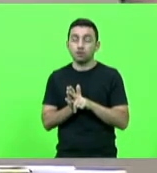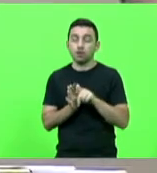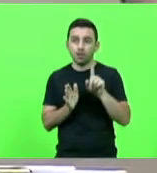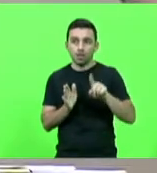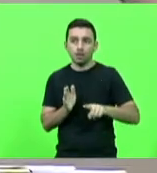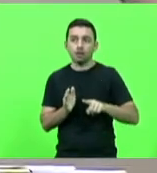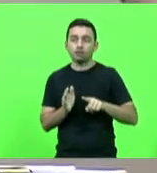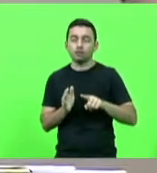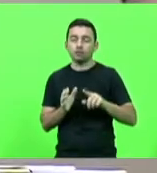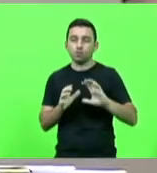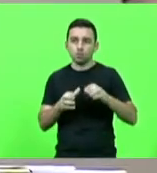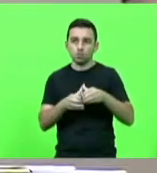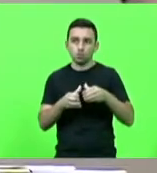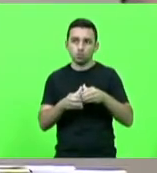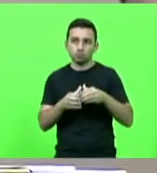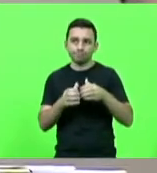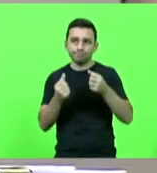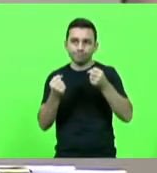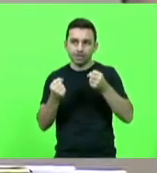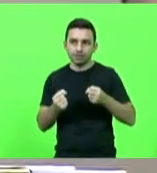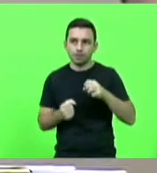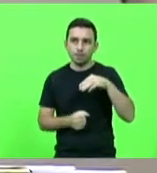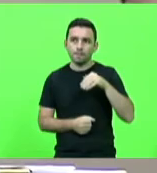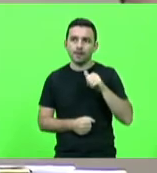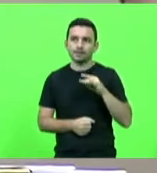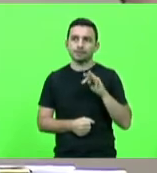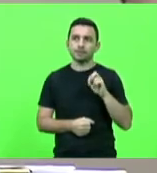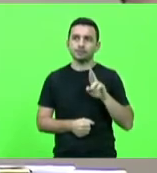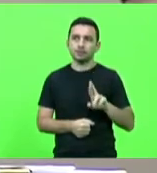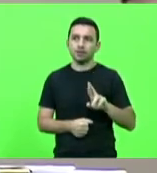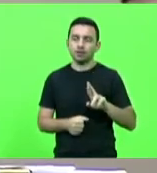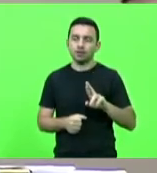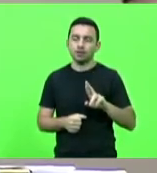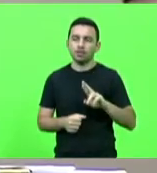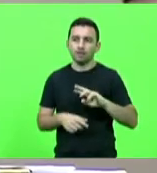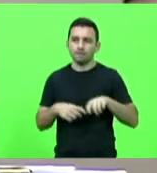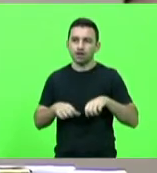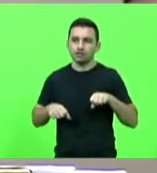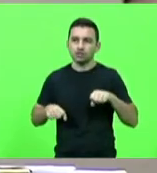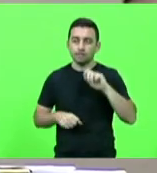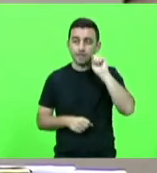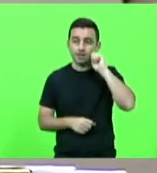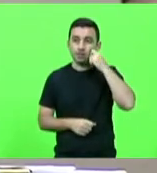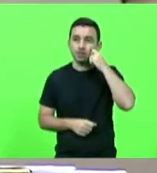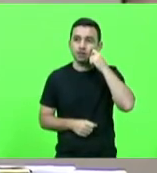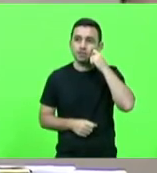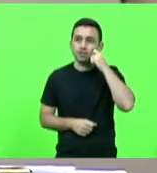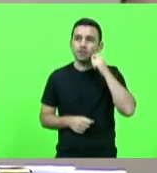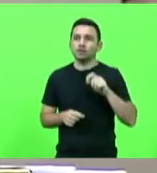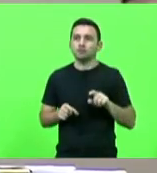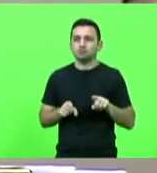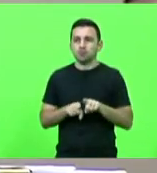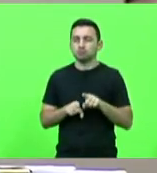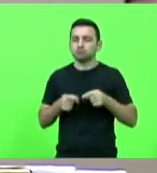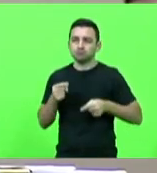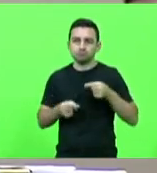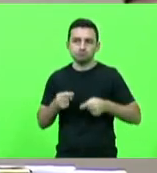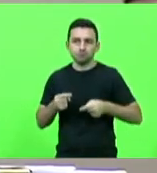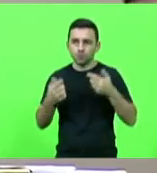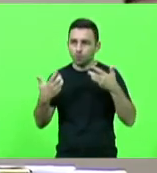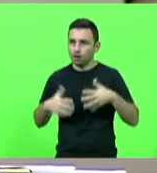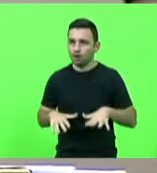Master, primeiro na faixa preta. Em discussão, não havendo quem queira discutir, em